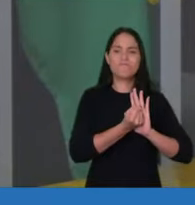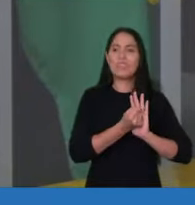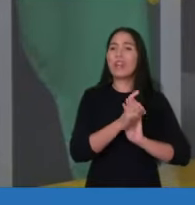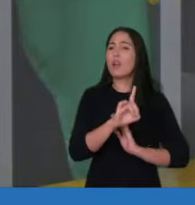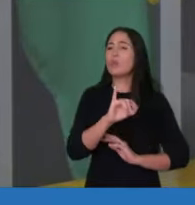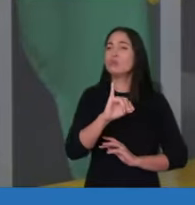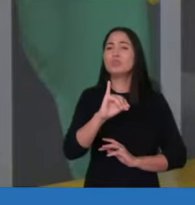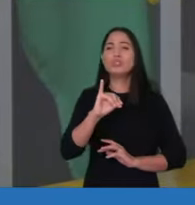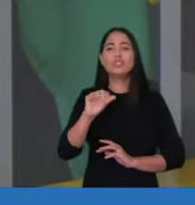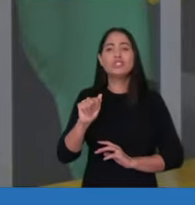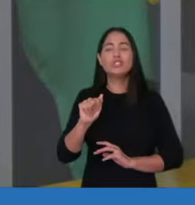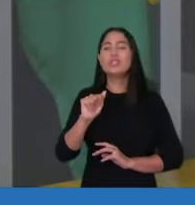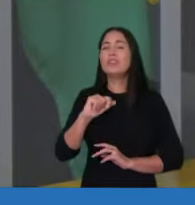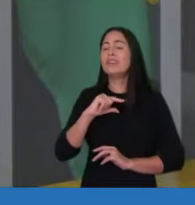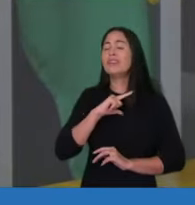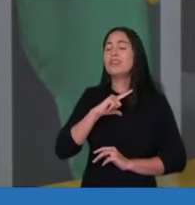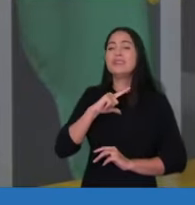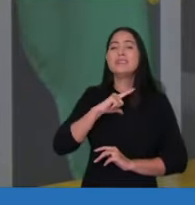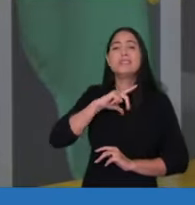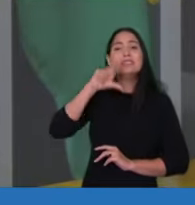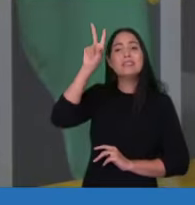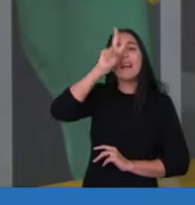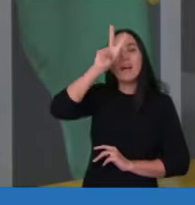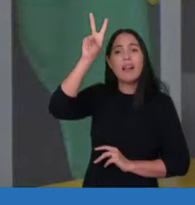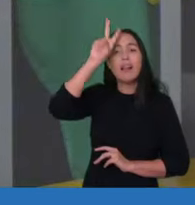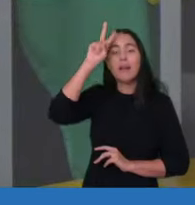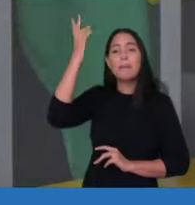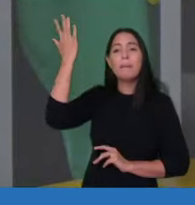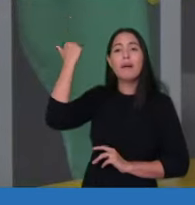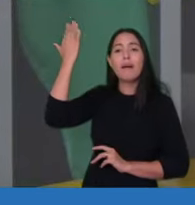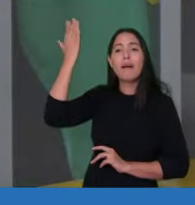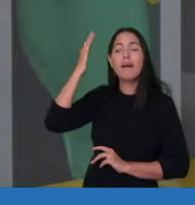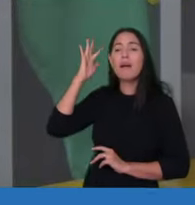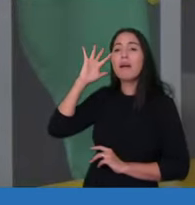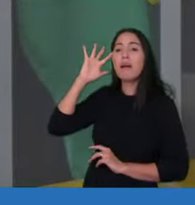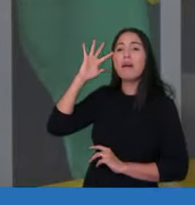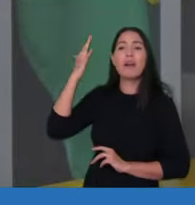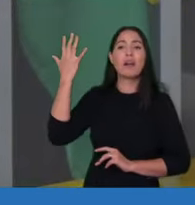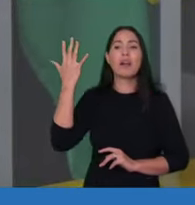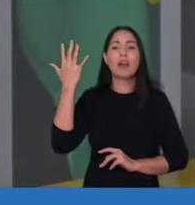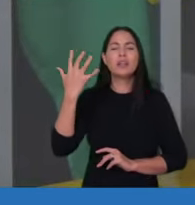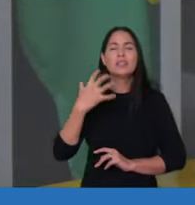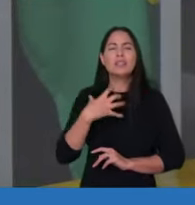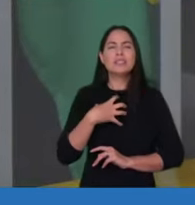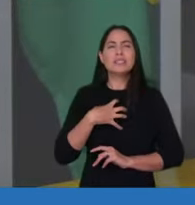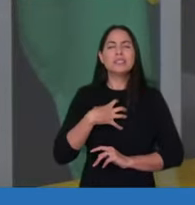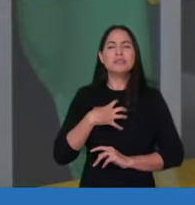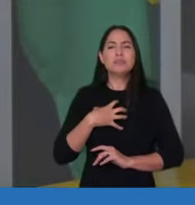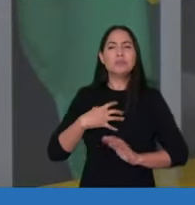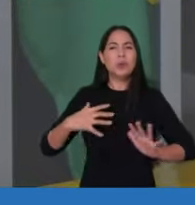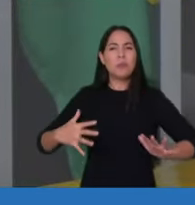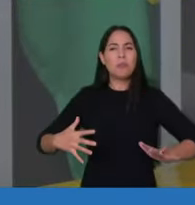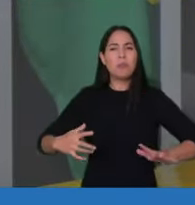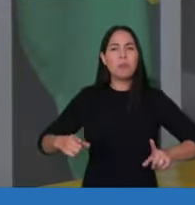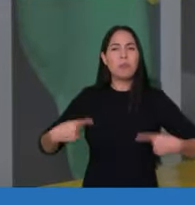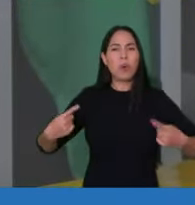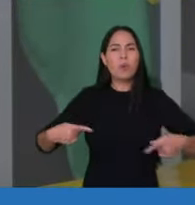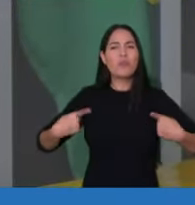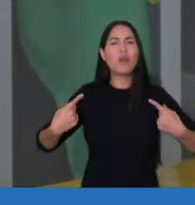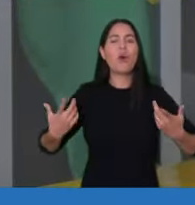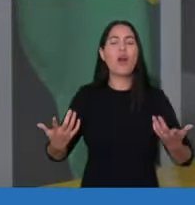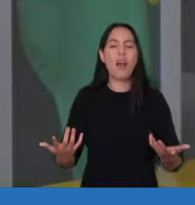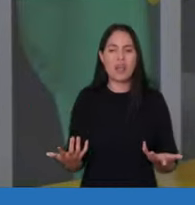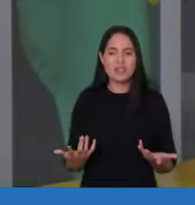datas que rememoram fatos que nos provocam, que exigem de nós